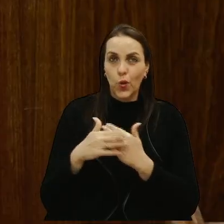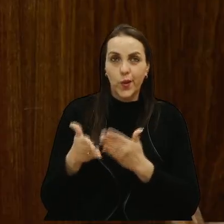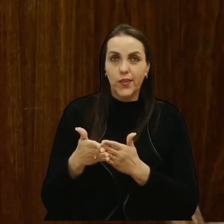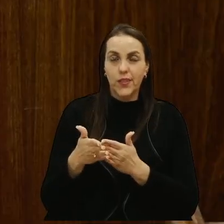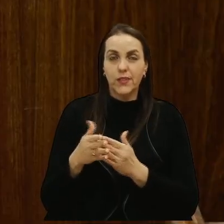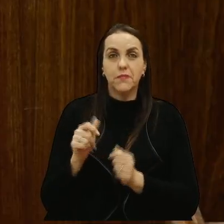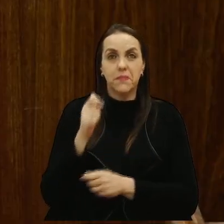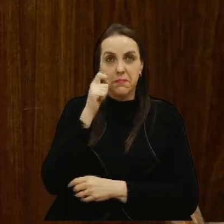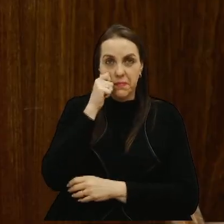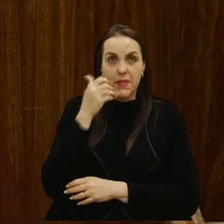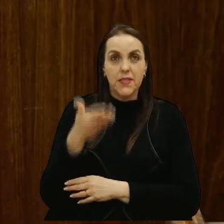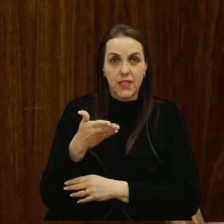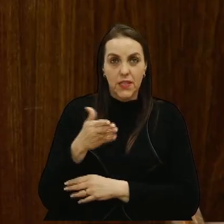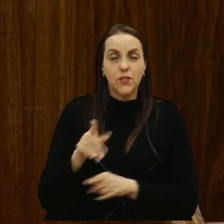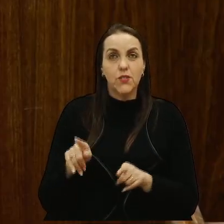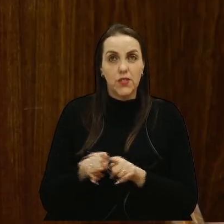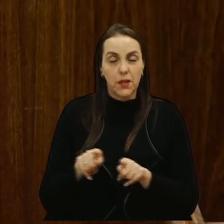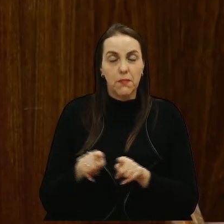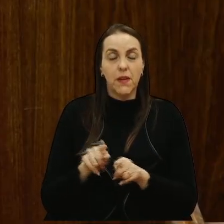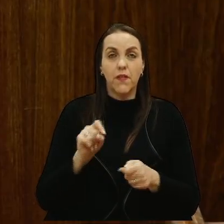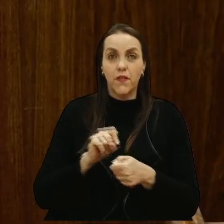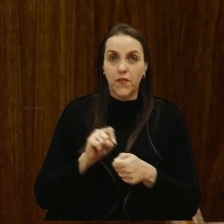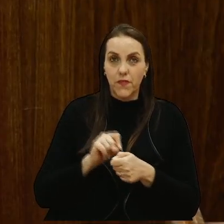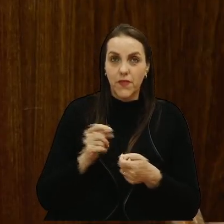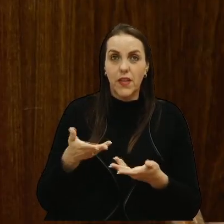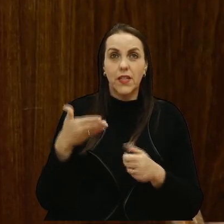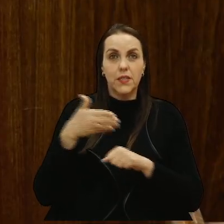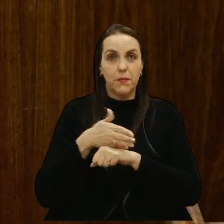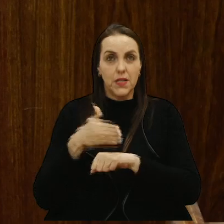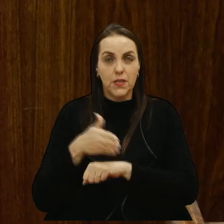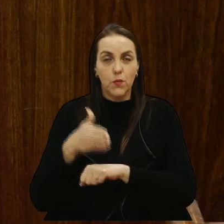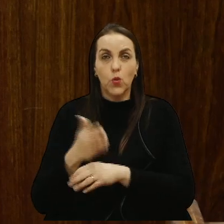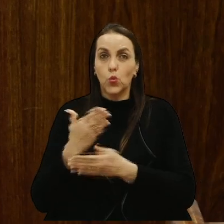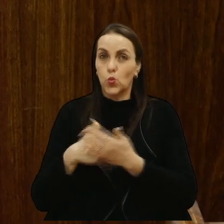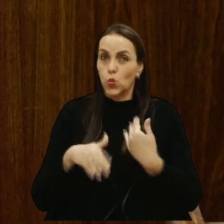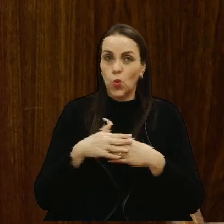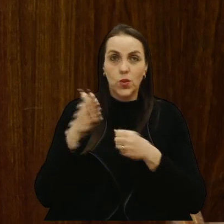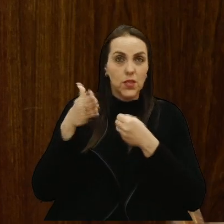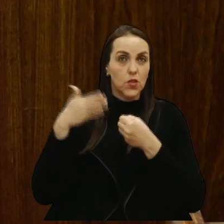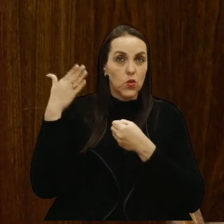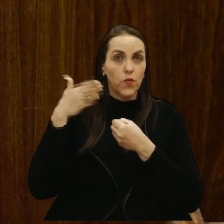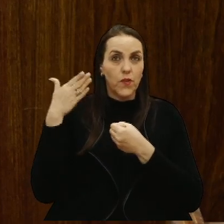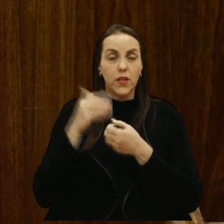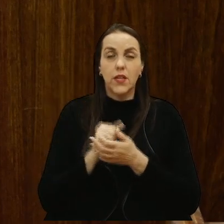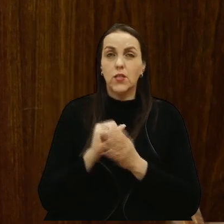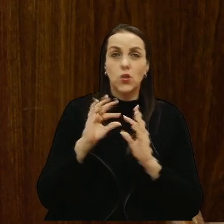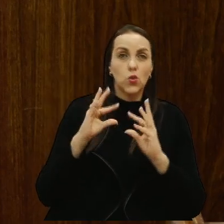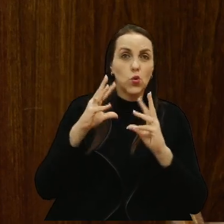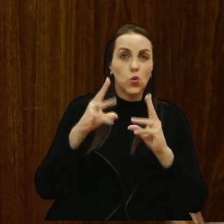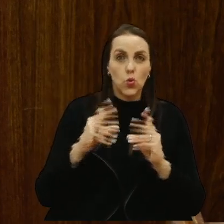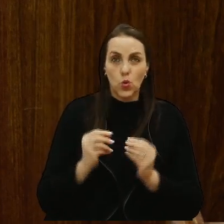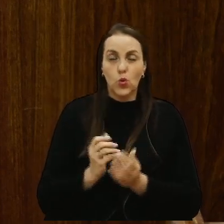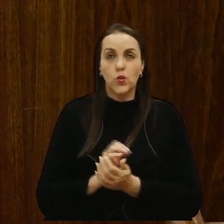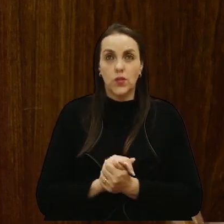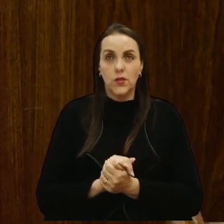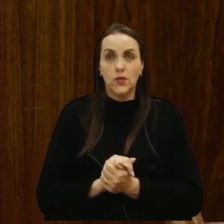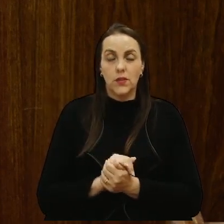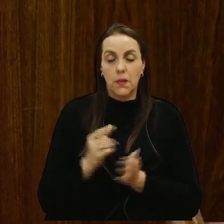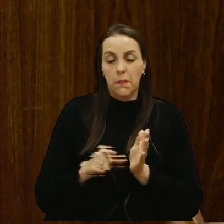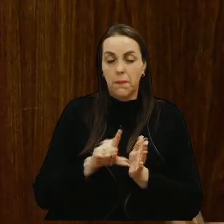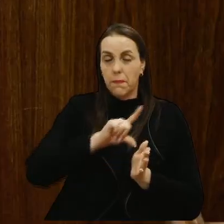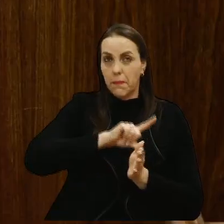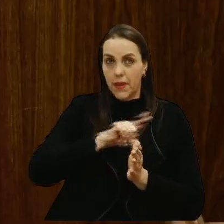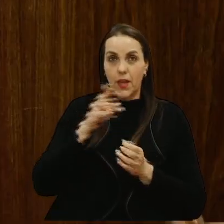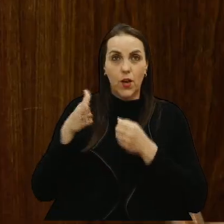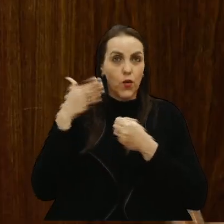esteve presente, como realizou e participou de todas as conferências, as pré-conferências,